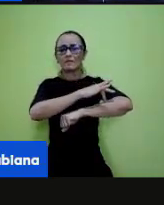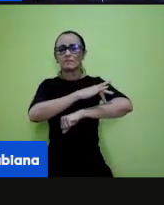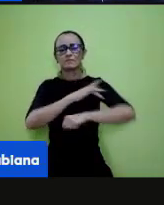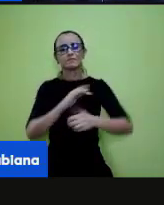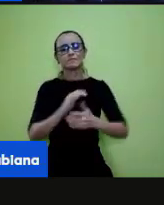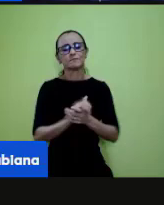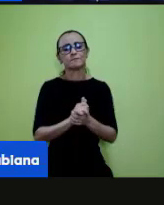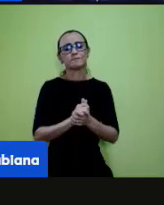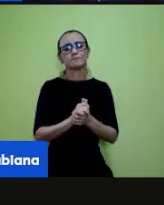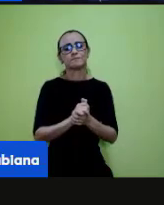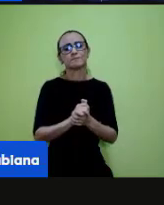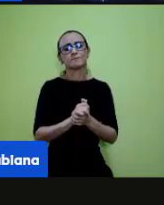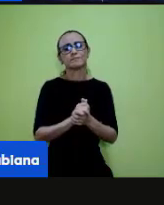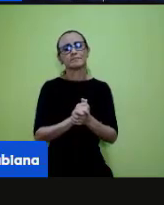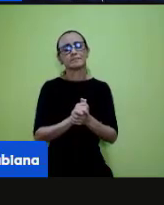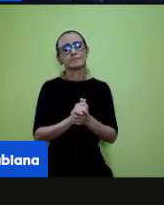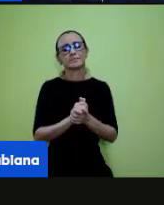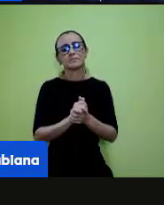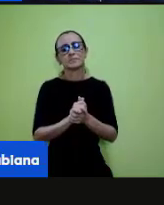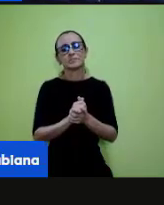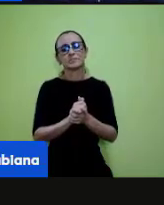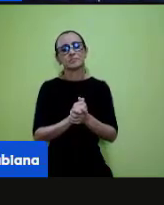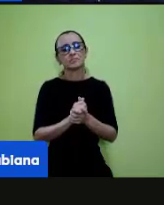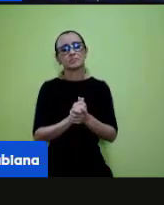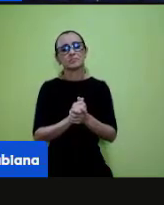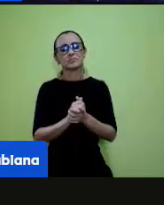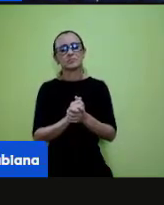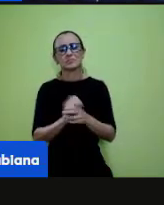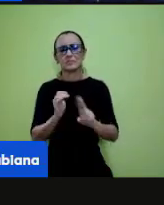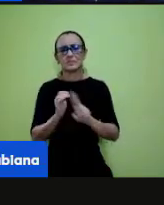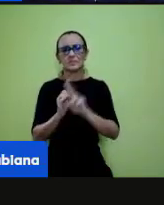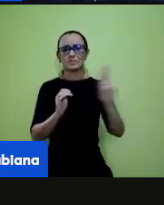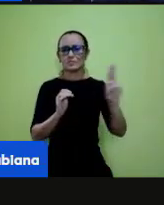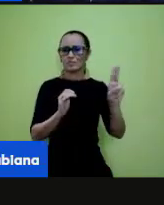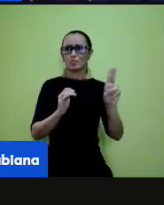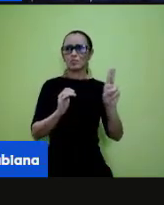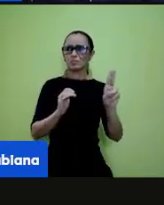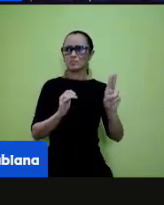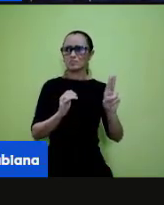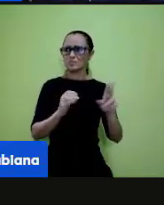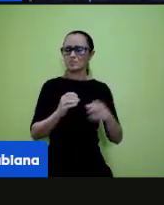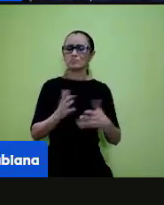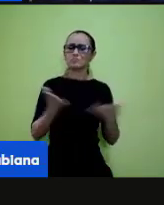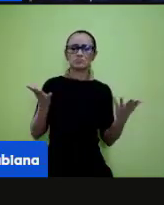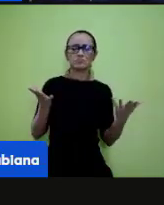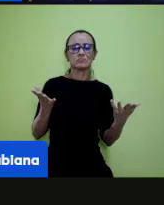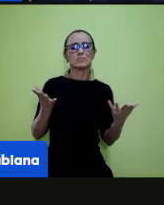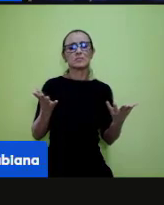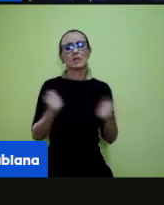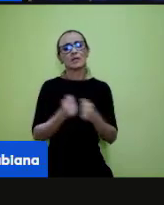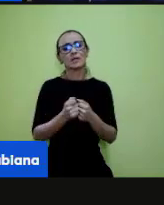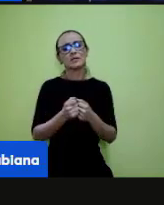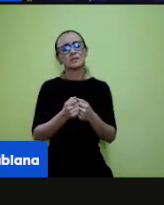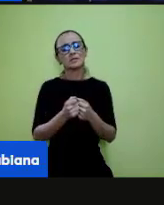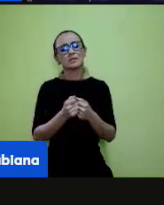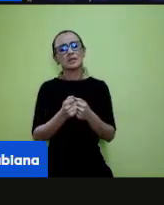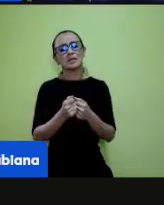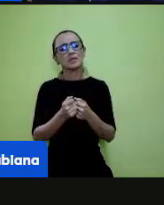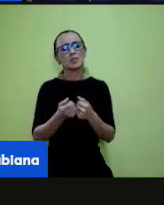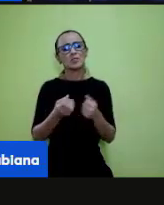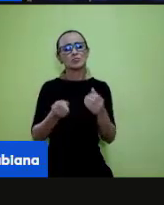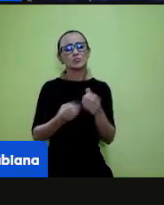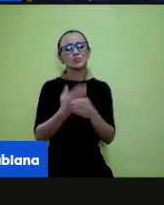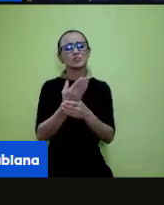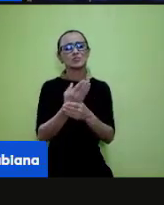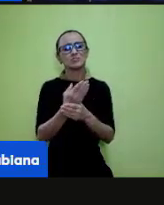arbovirose. A tradução do nome Aedes aegypti é odioso, né? Odioso do Egito. tá? Onde é a origem desse vetor. Muito